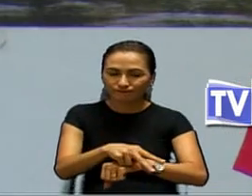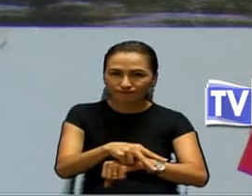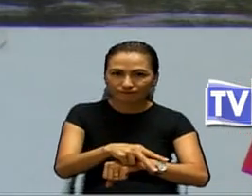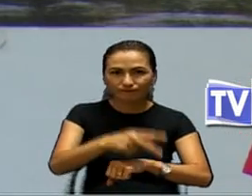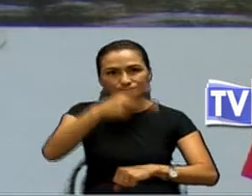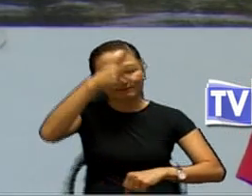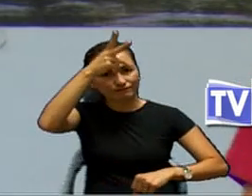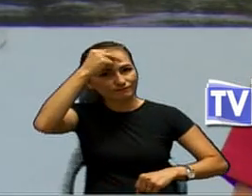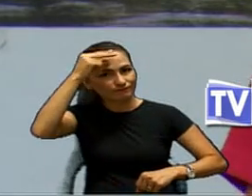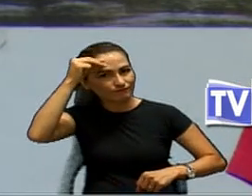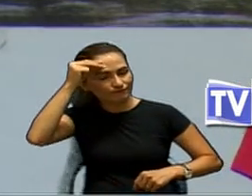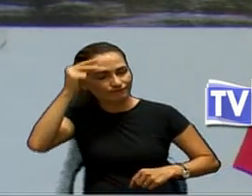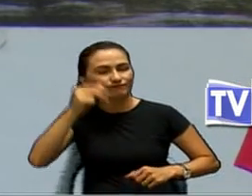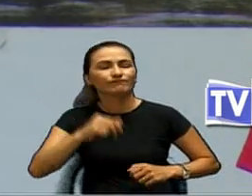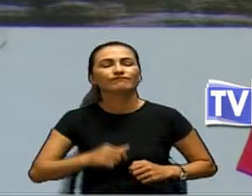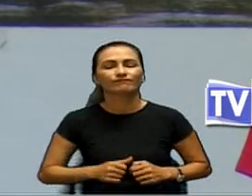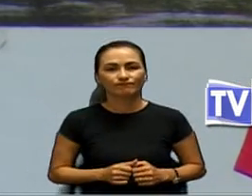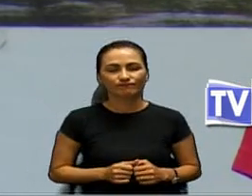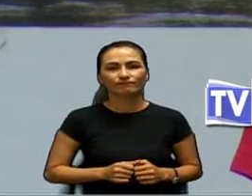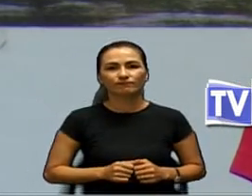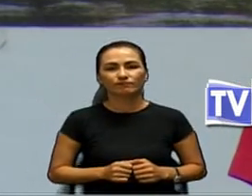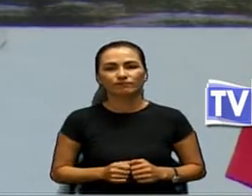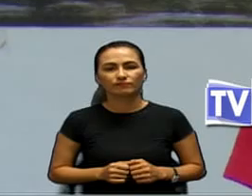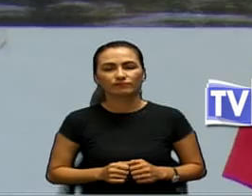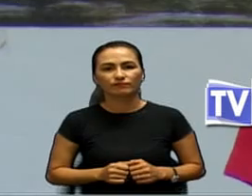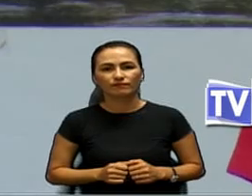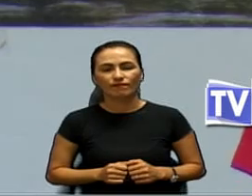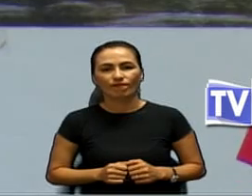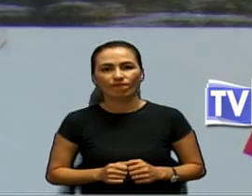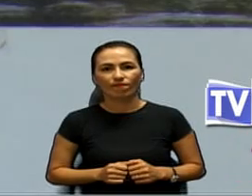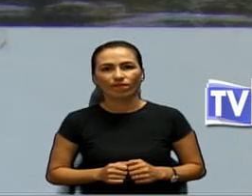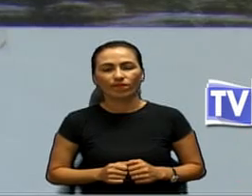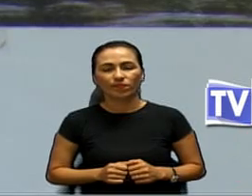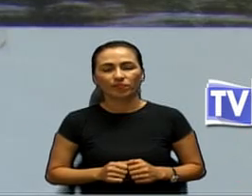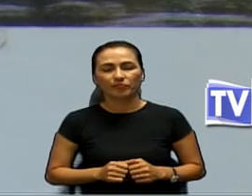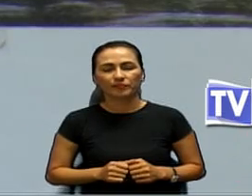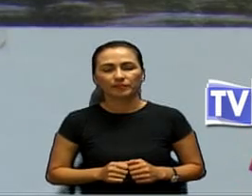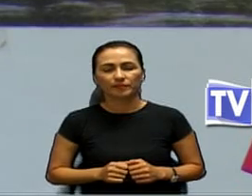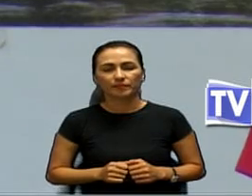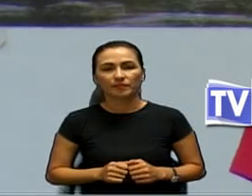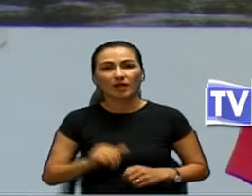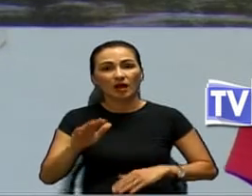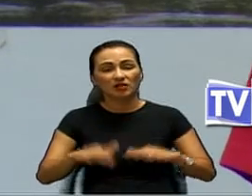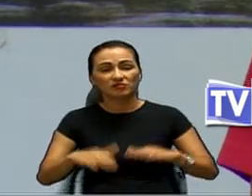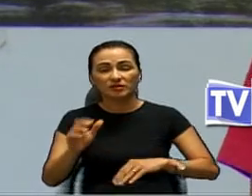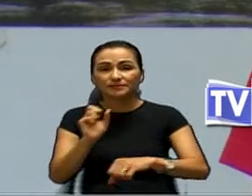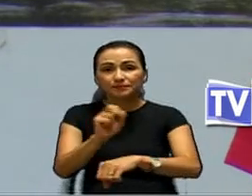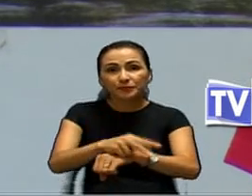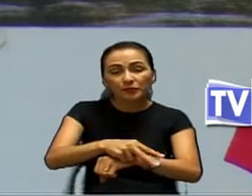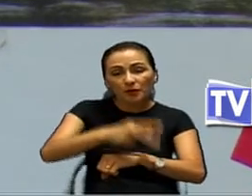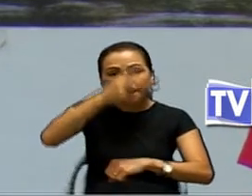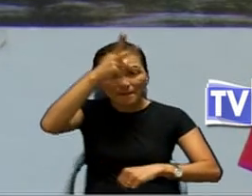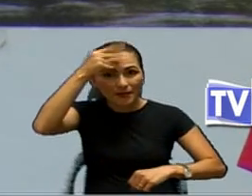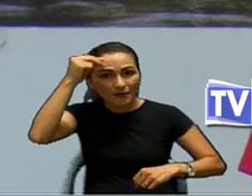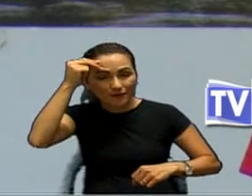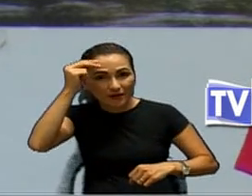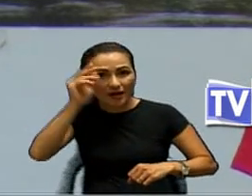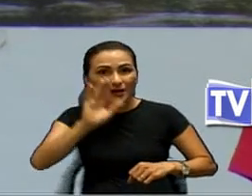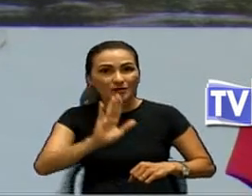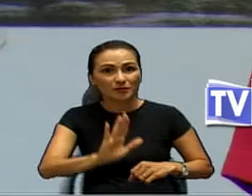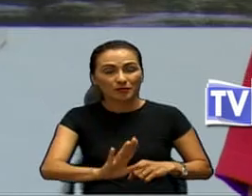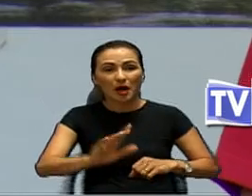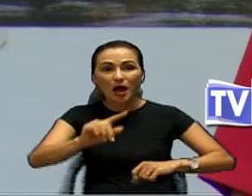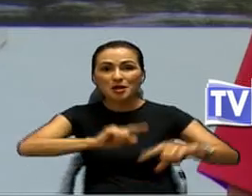para ministrar suas atividades a uma cidade que está crescendo e não pode parar de